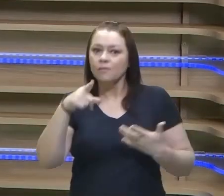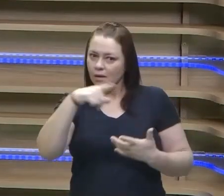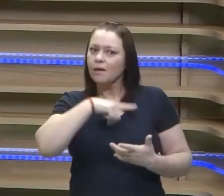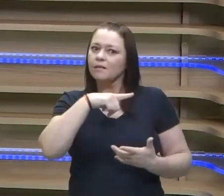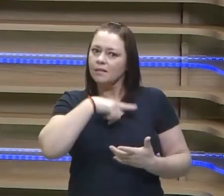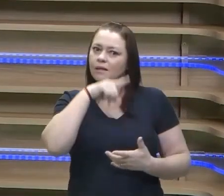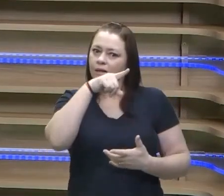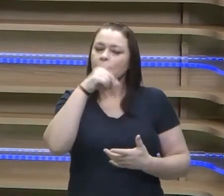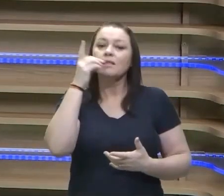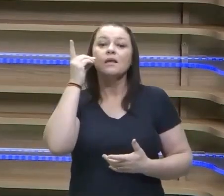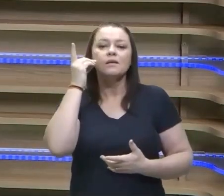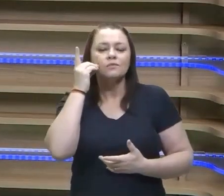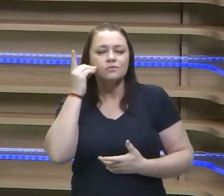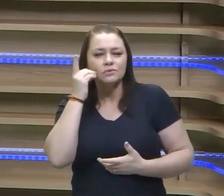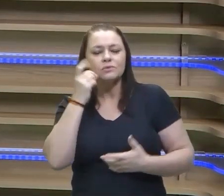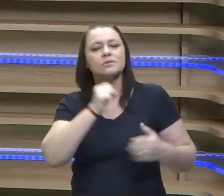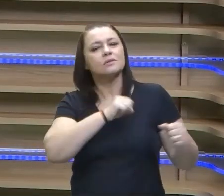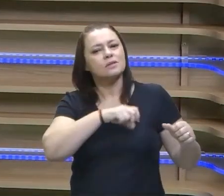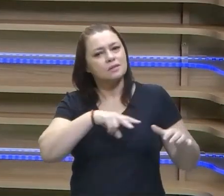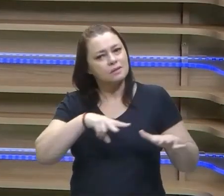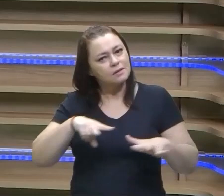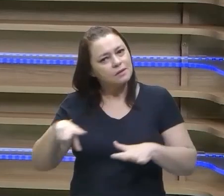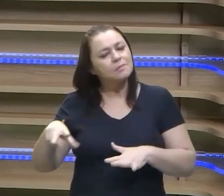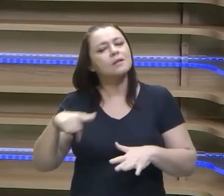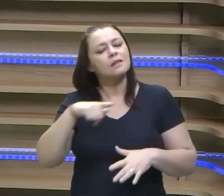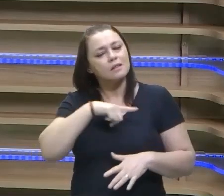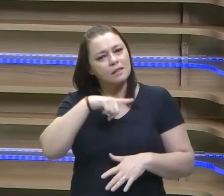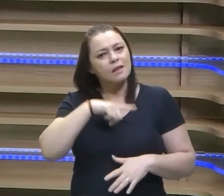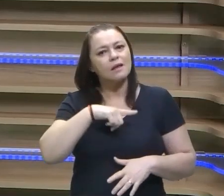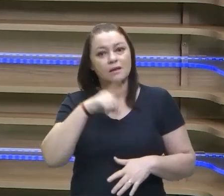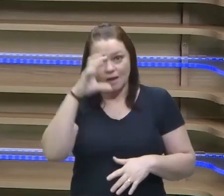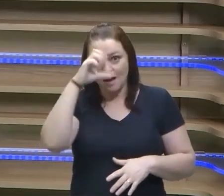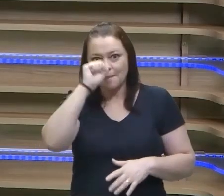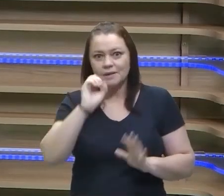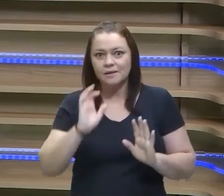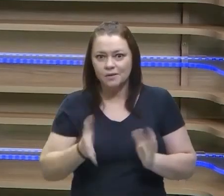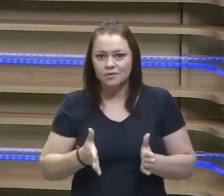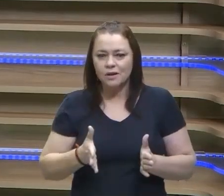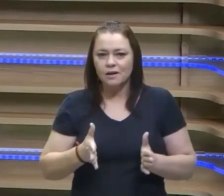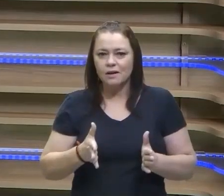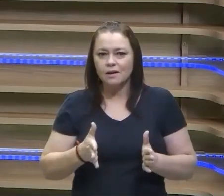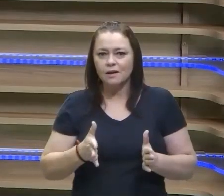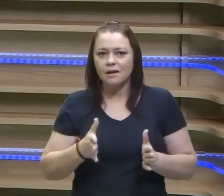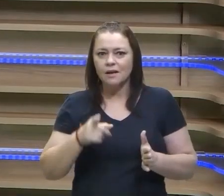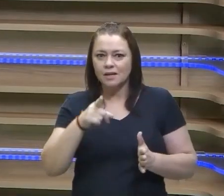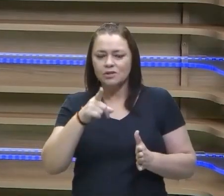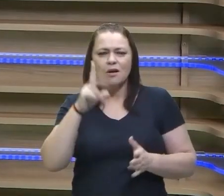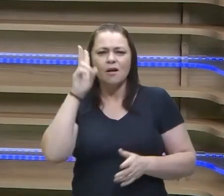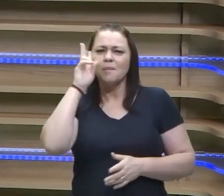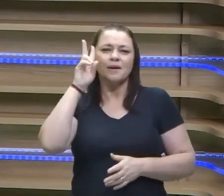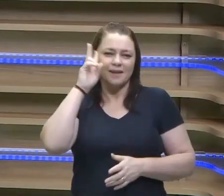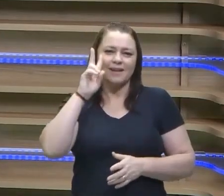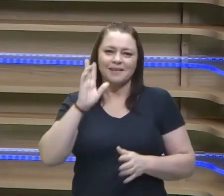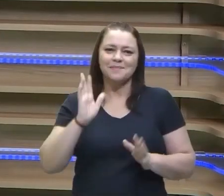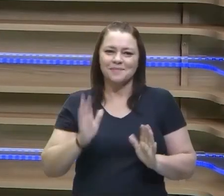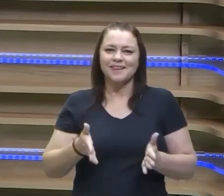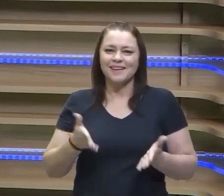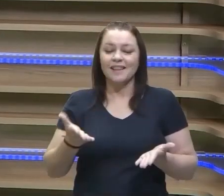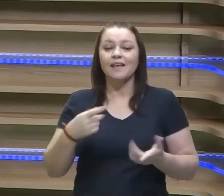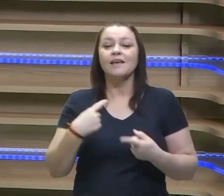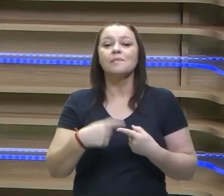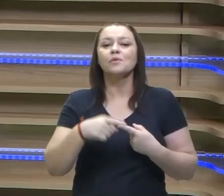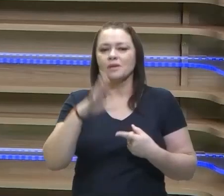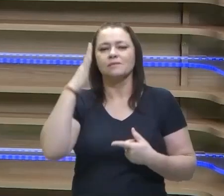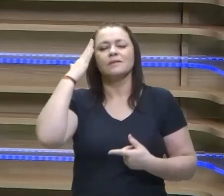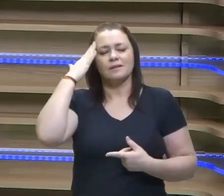os dias, tem a semana, tá? Então, aprendeu? Só foi para relembrar que você já